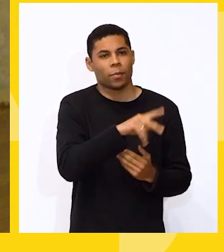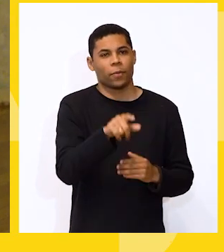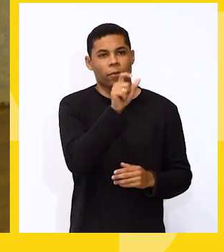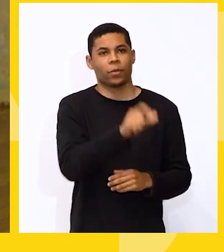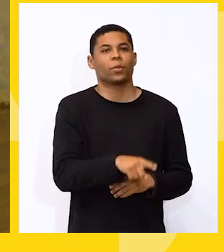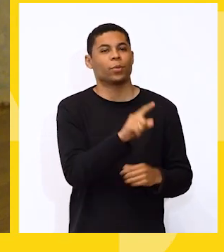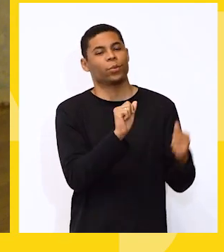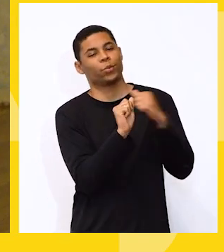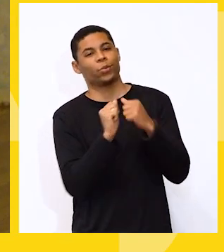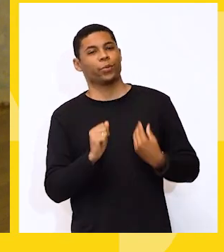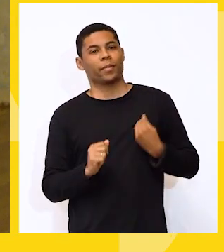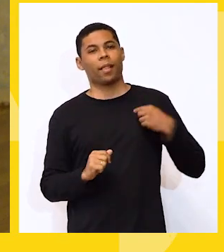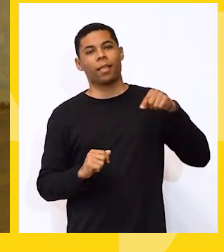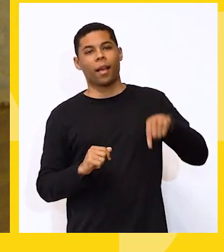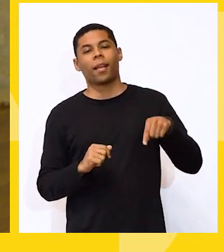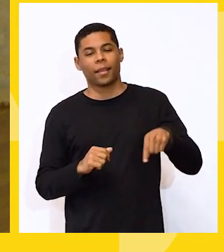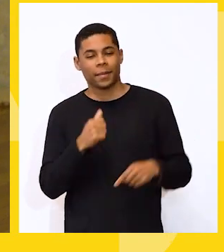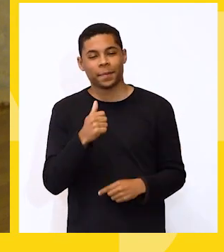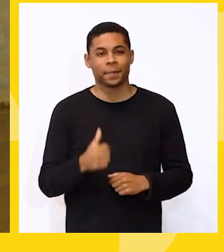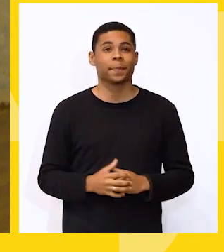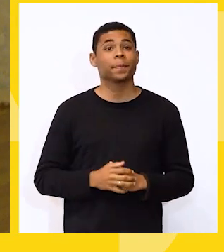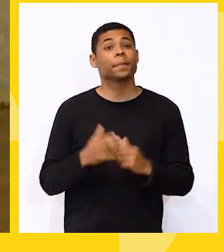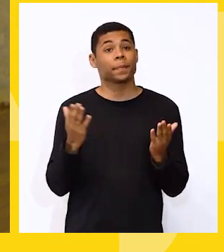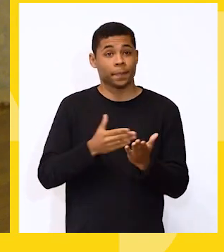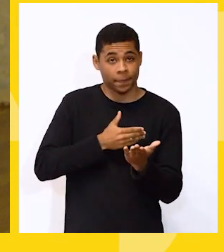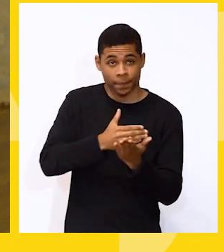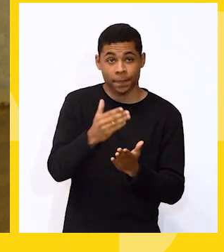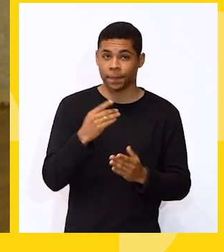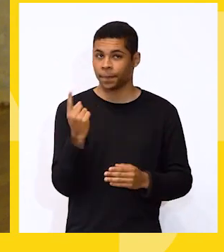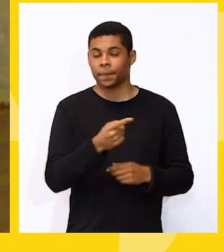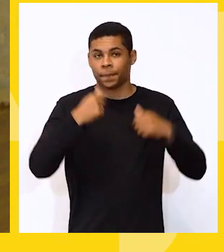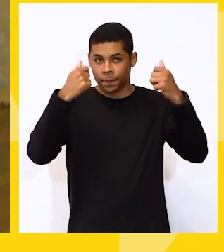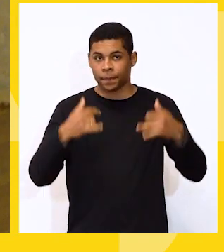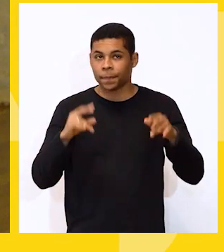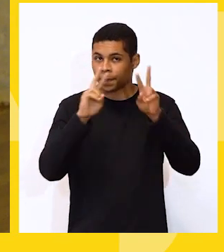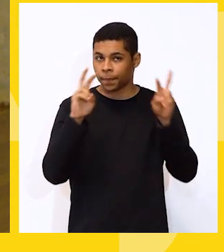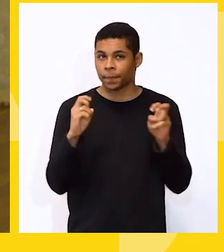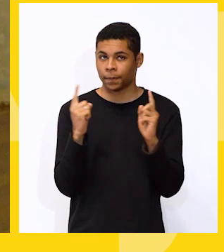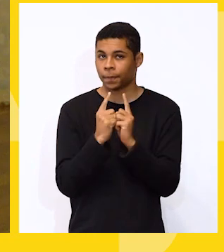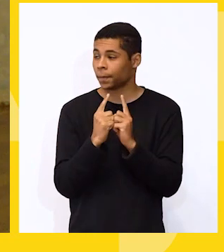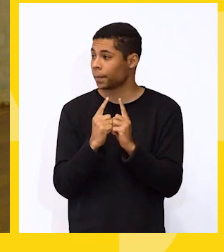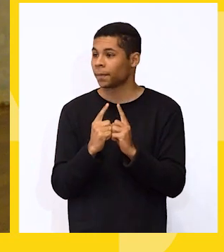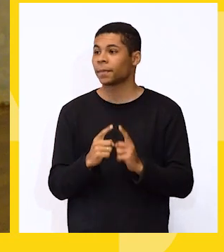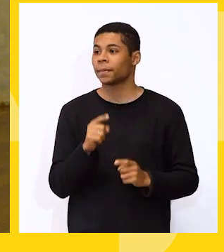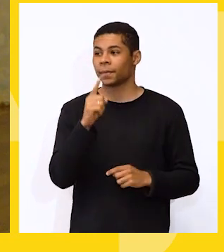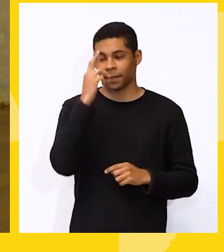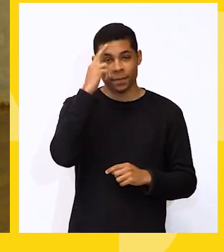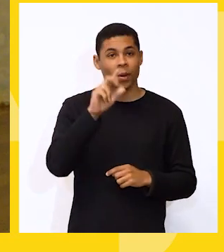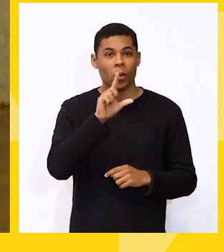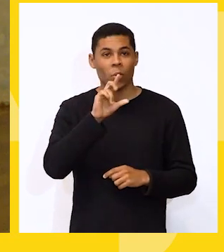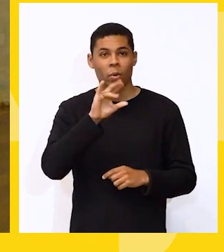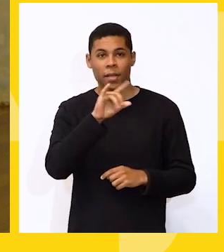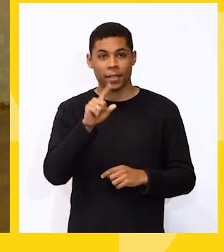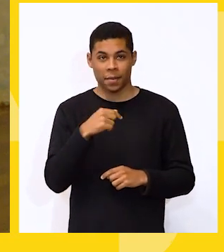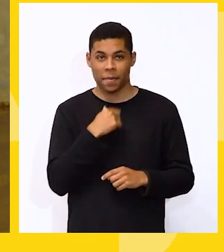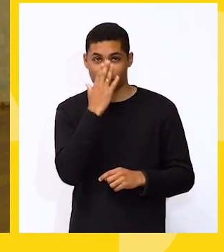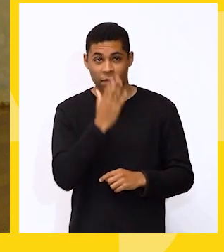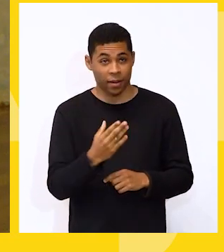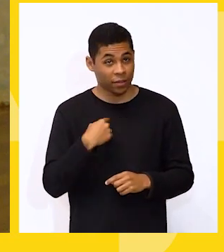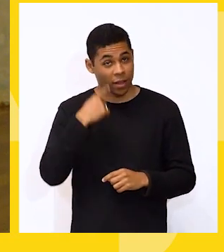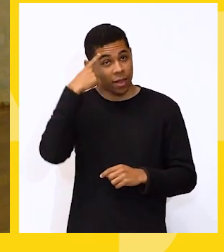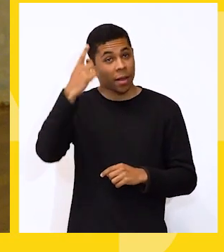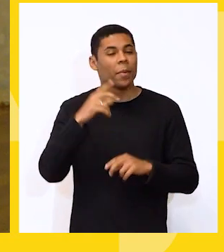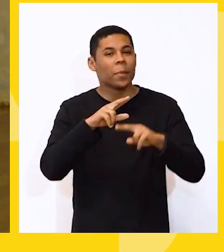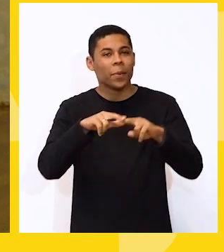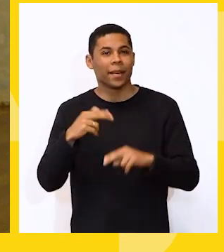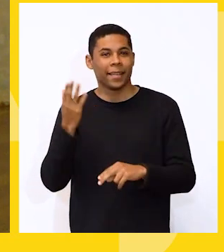pela presença vamos dar início a nossa apresentação que a senhora Heloísa que tá na minha frente aqui eu já vi que eu tava atrás dela no